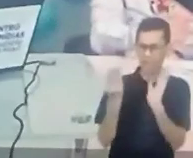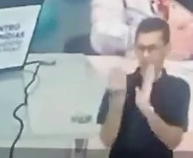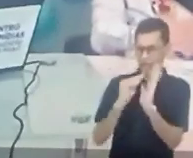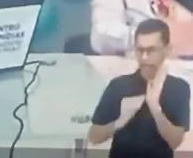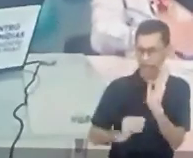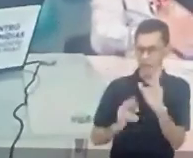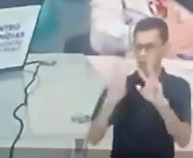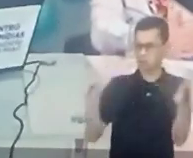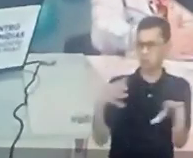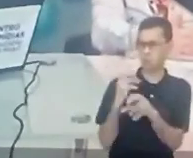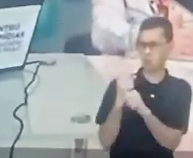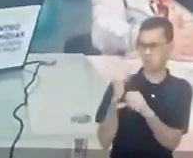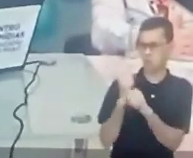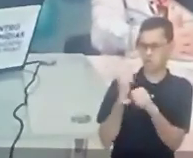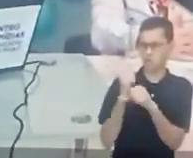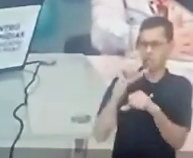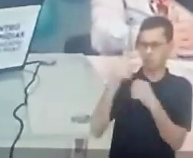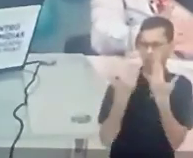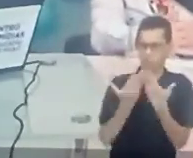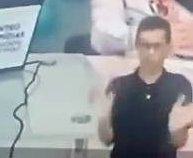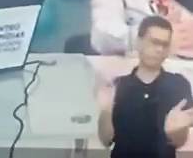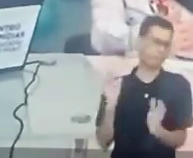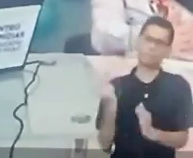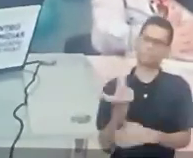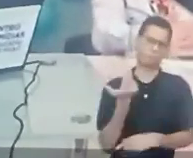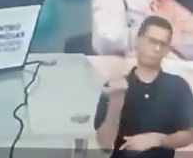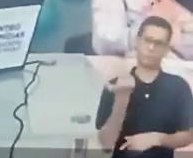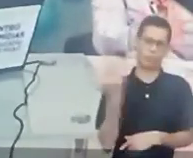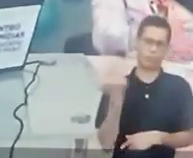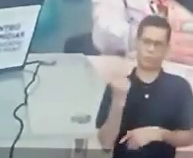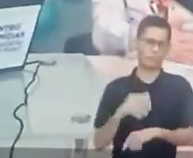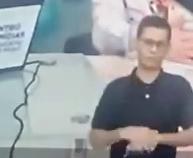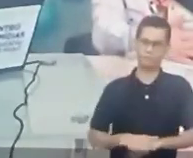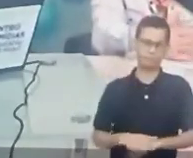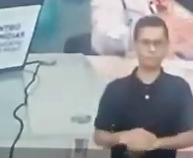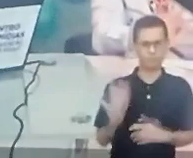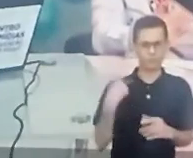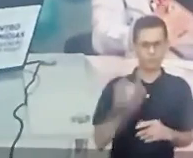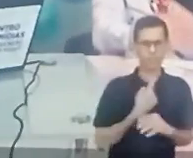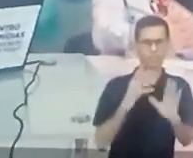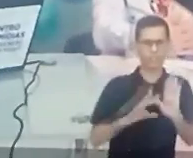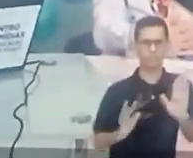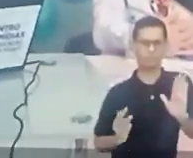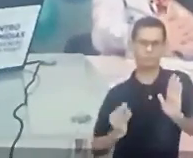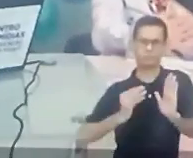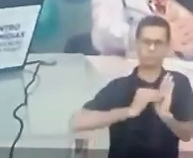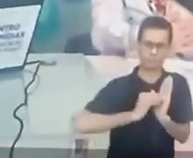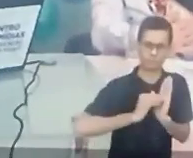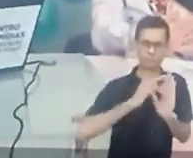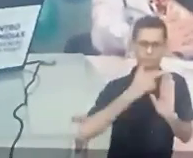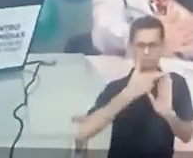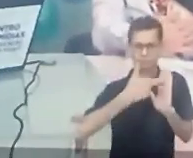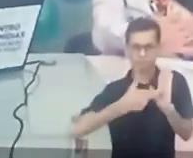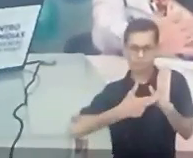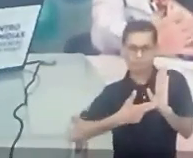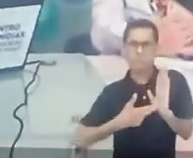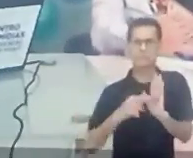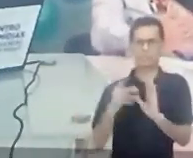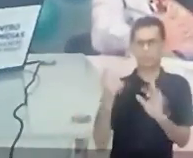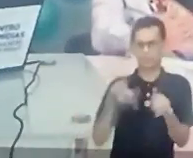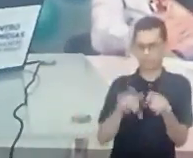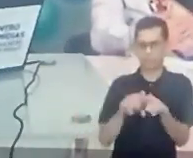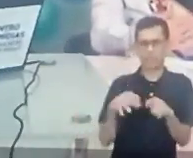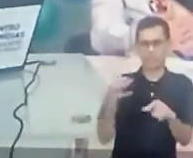pontuação, eles não vão ficar disponíveis. Isso a gente já colocou na portaria e já tinha falado com vocês na